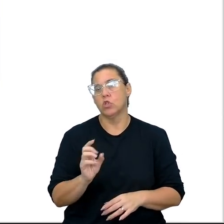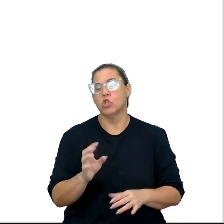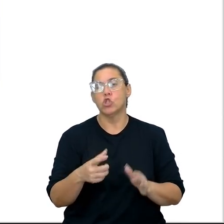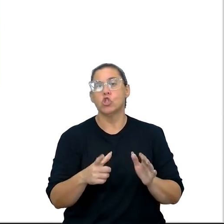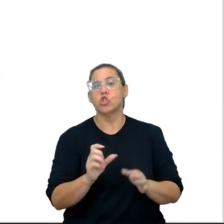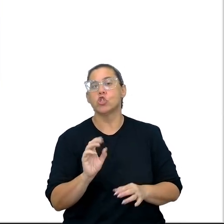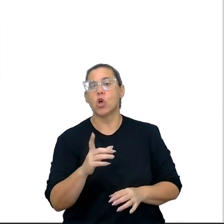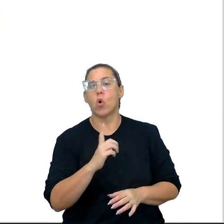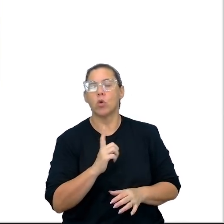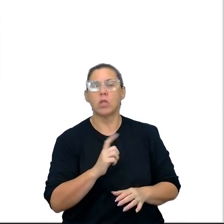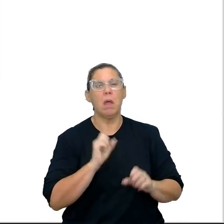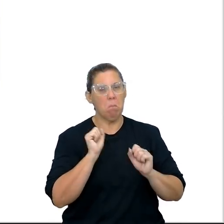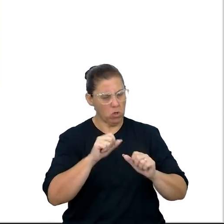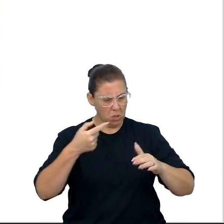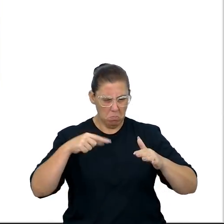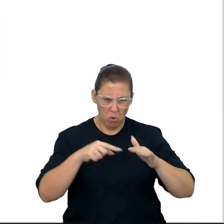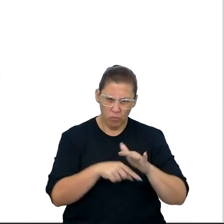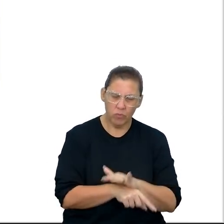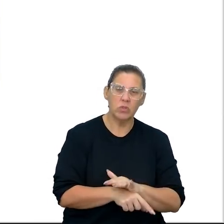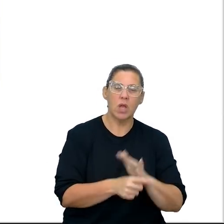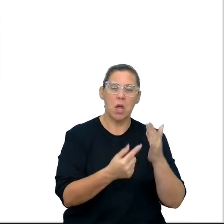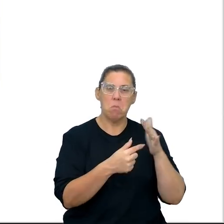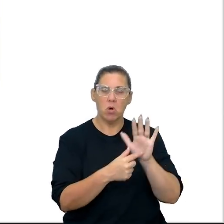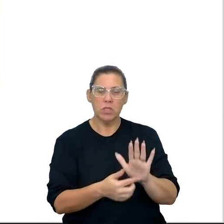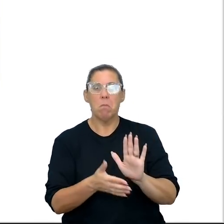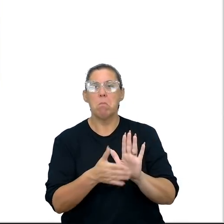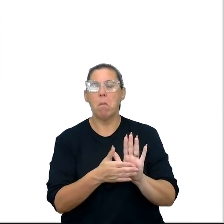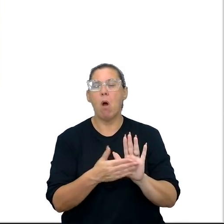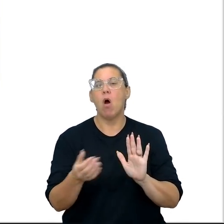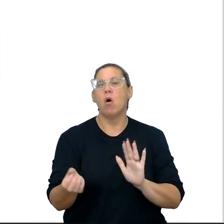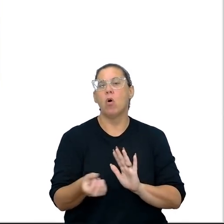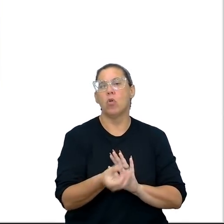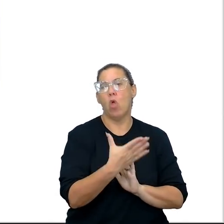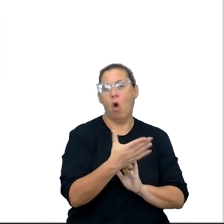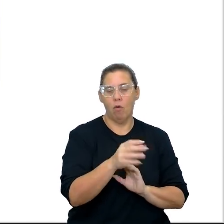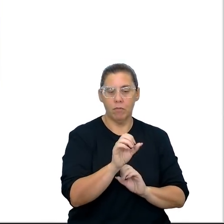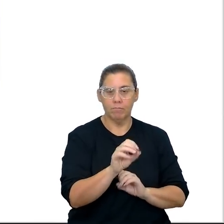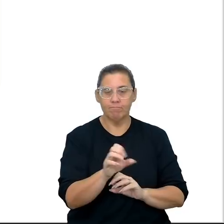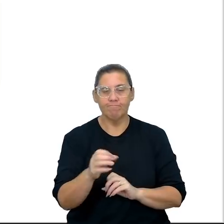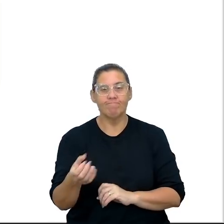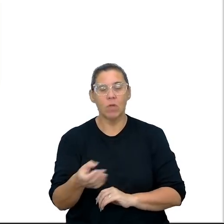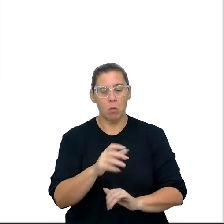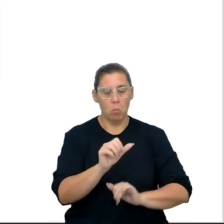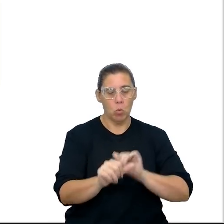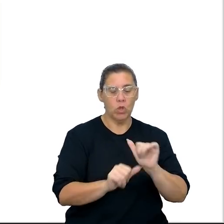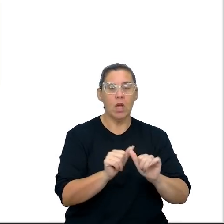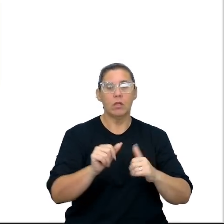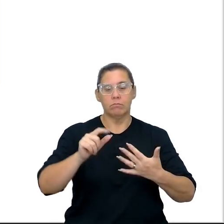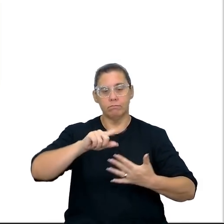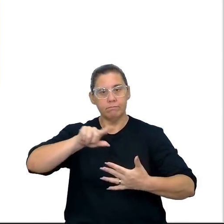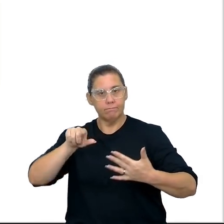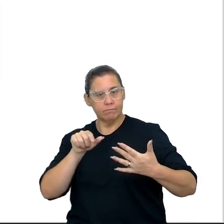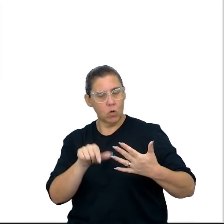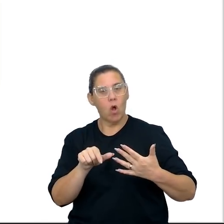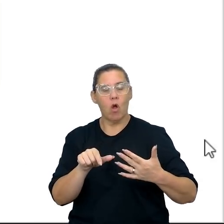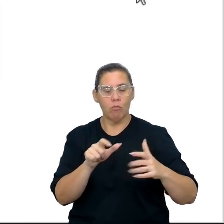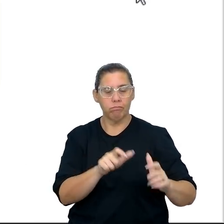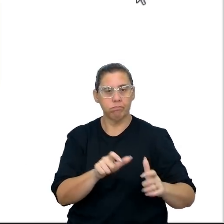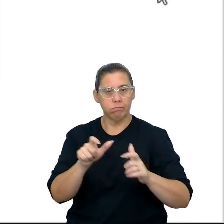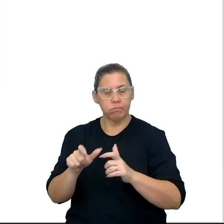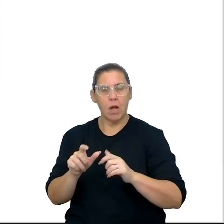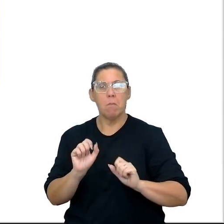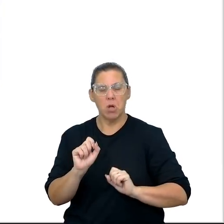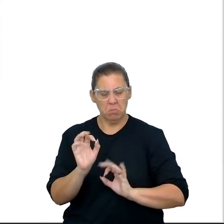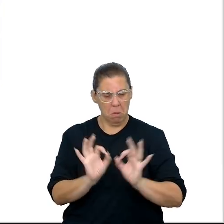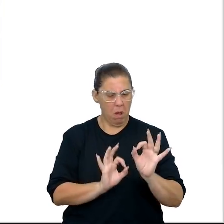lá, então dar uma aprofundada com os alunos, trazer novas propostas para eles, mudando essa incógnita de lugar. E aí você pode